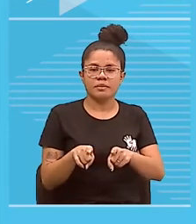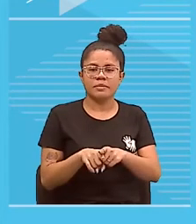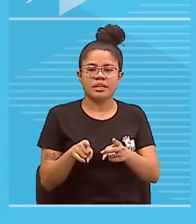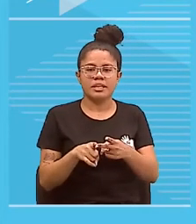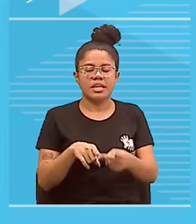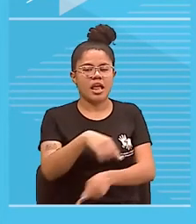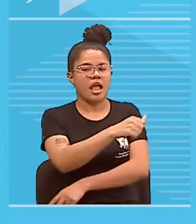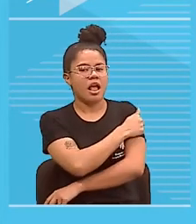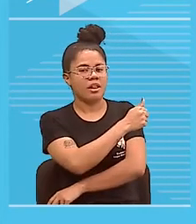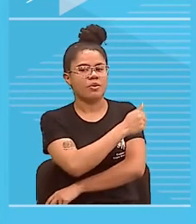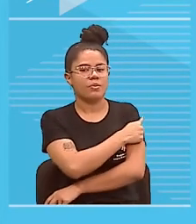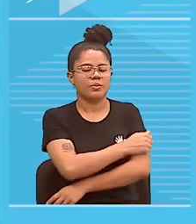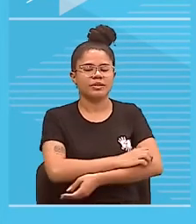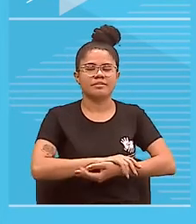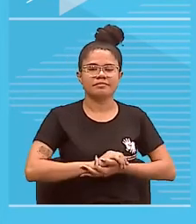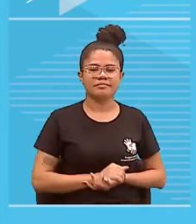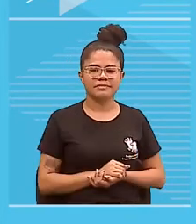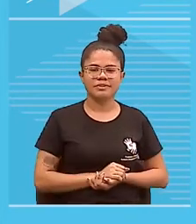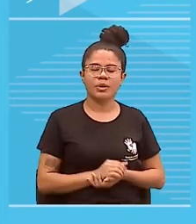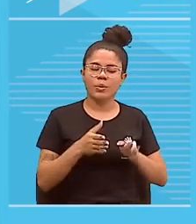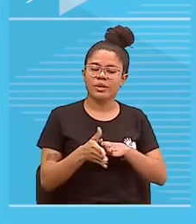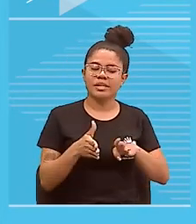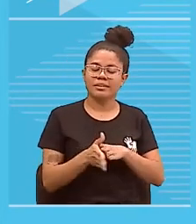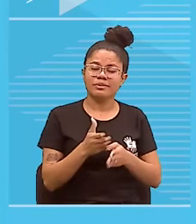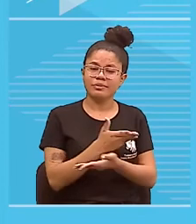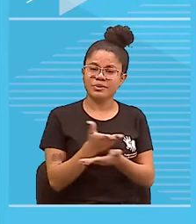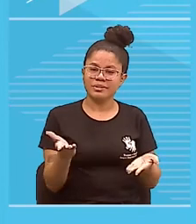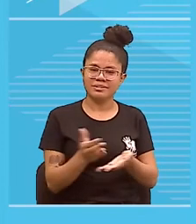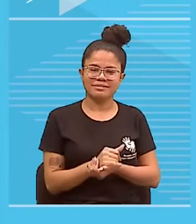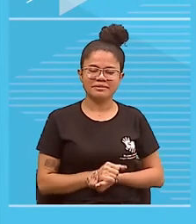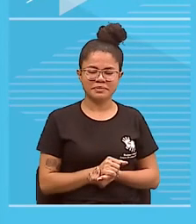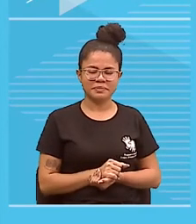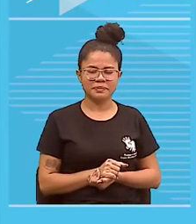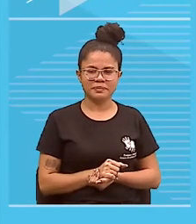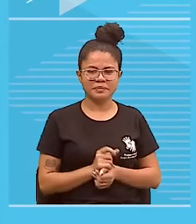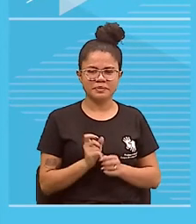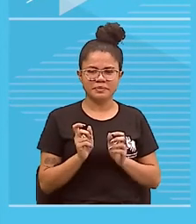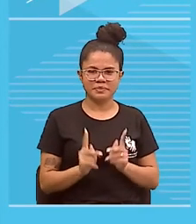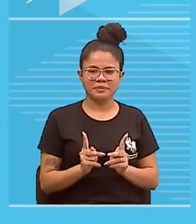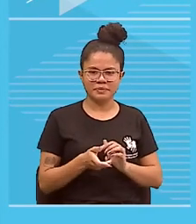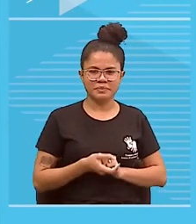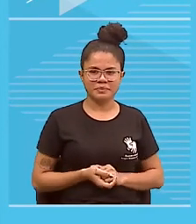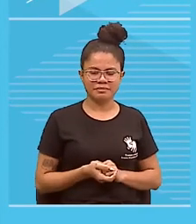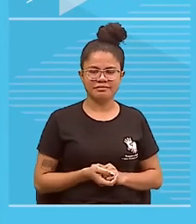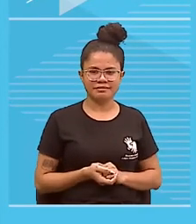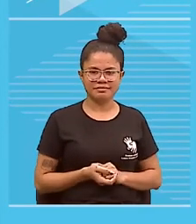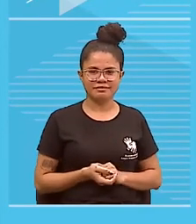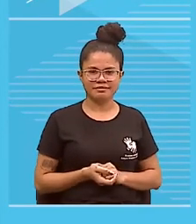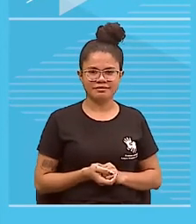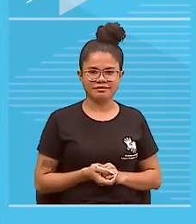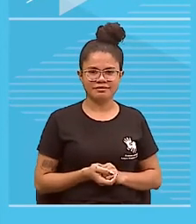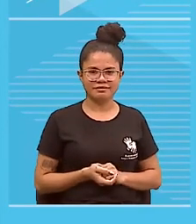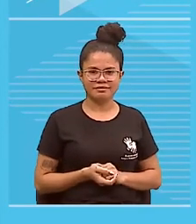faça o que eu digo não faça o que eu faço uma hora mais é assim que a nova geração não tá conseguindo entender as